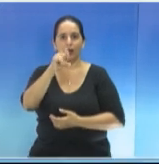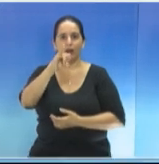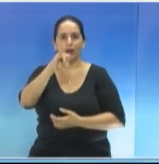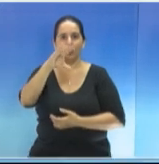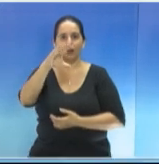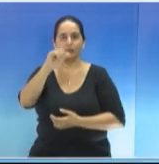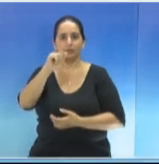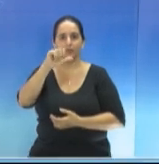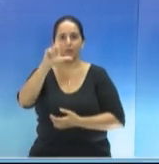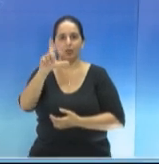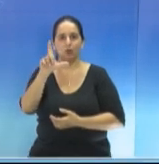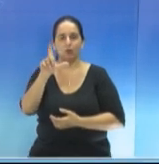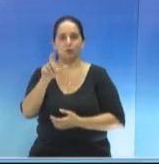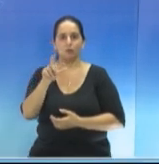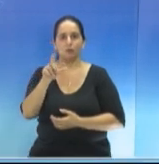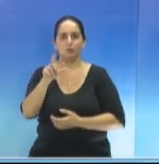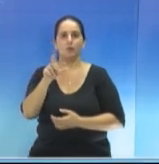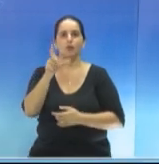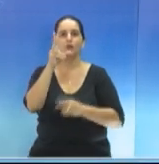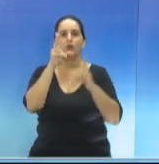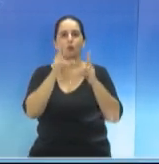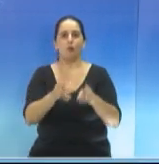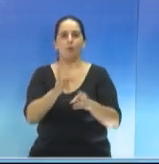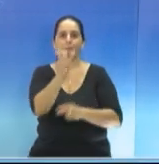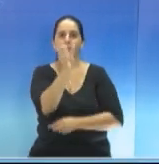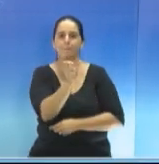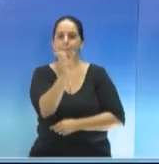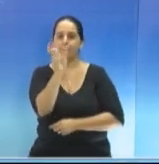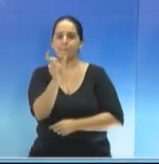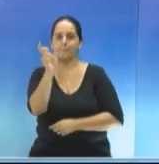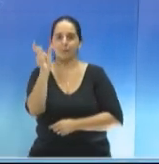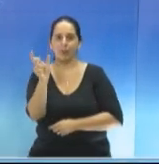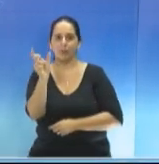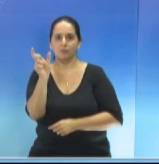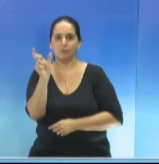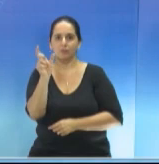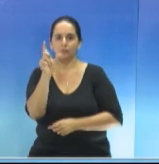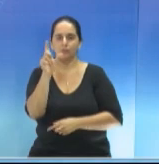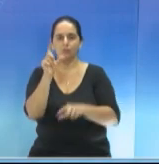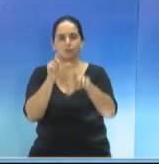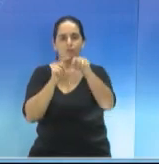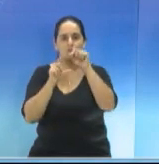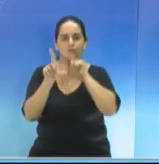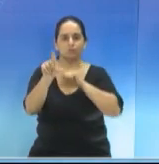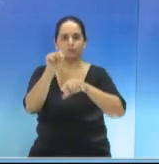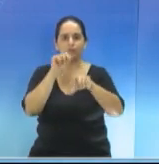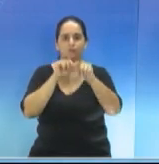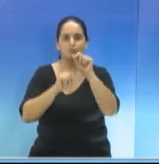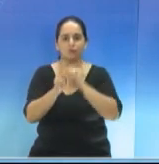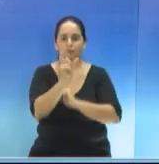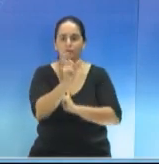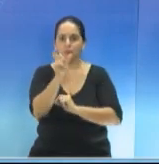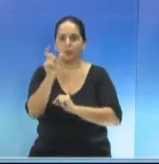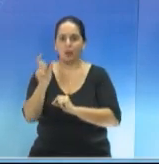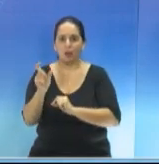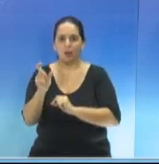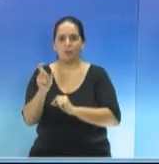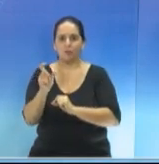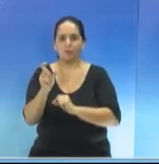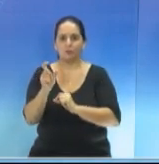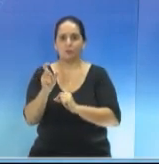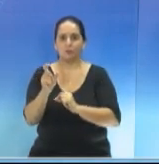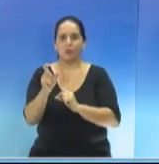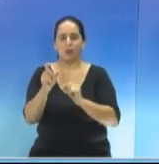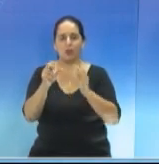lexical? Quando eu falo em léxico, eu estou falando de vocábulos, estou falando de palavras. Então, selecionar palavras. No